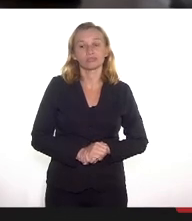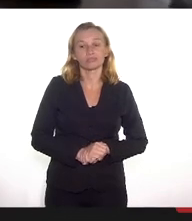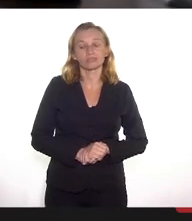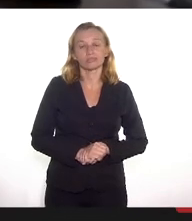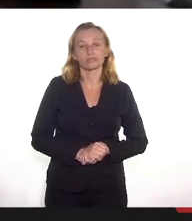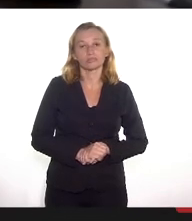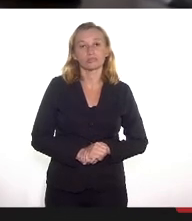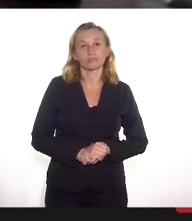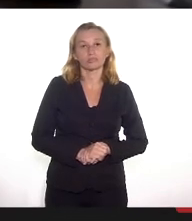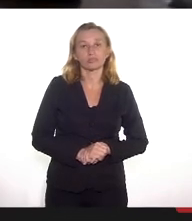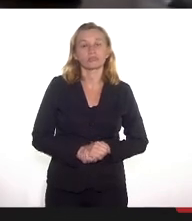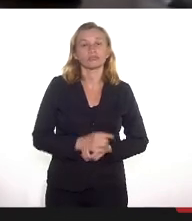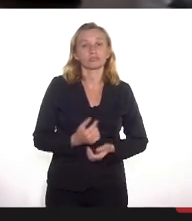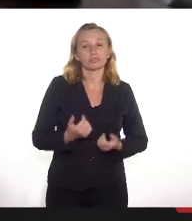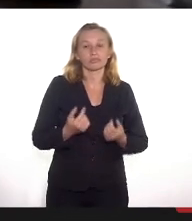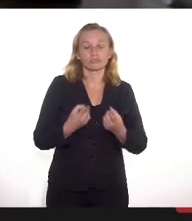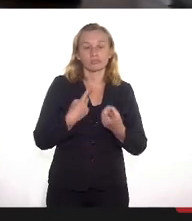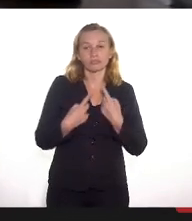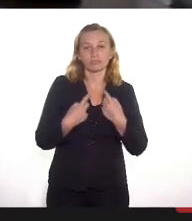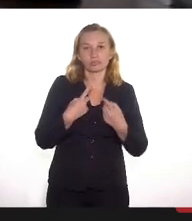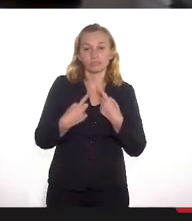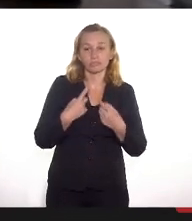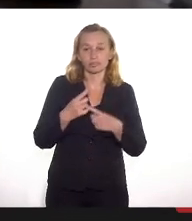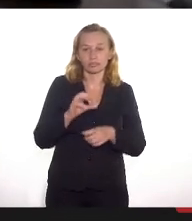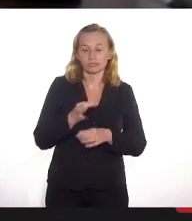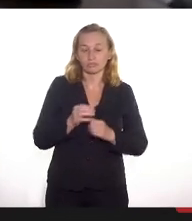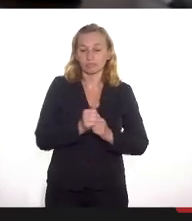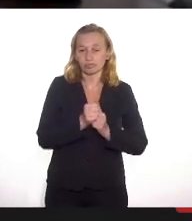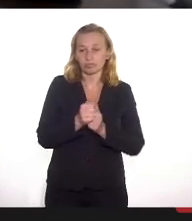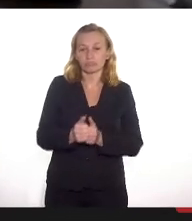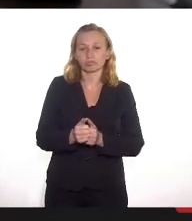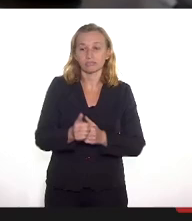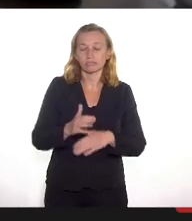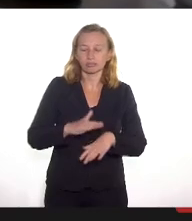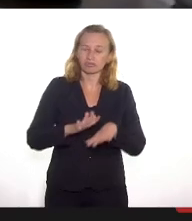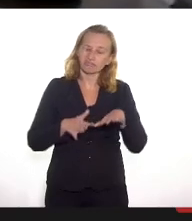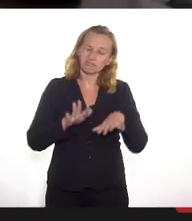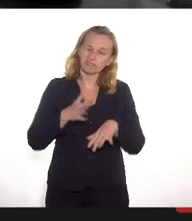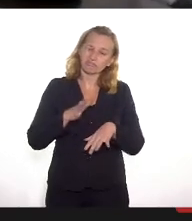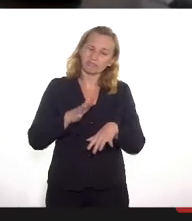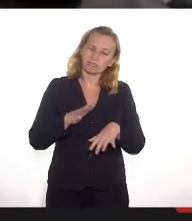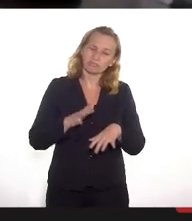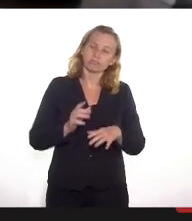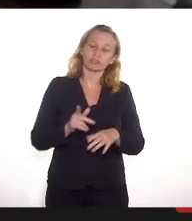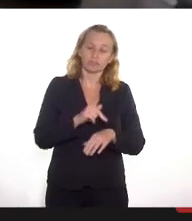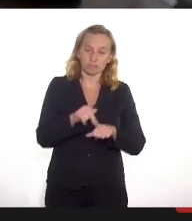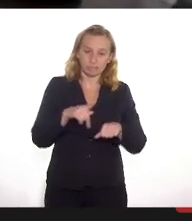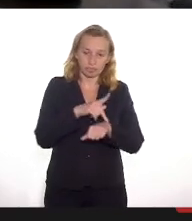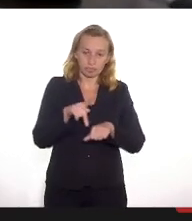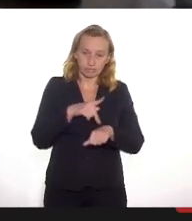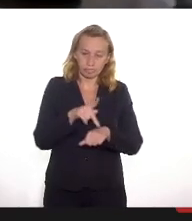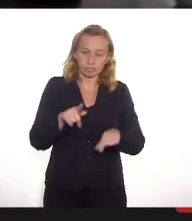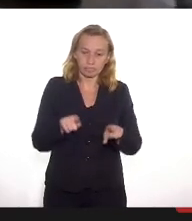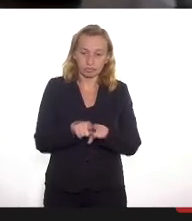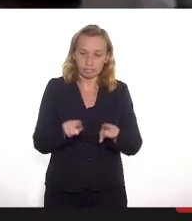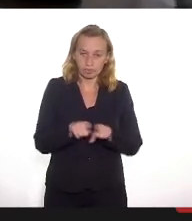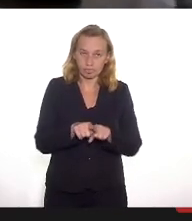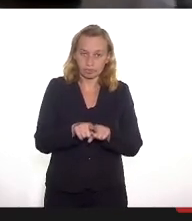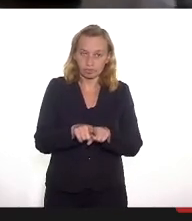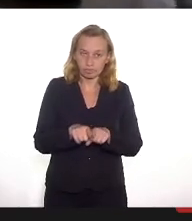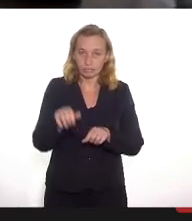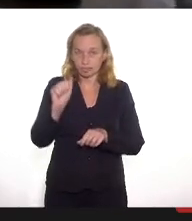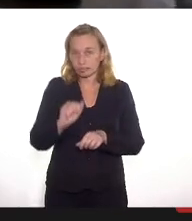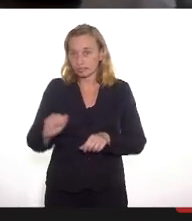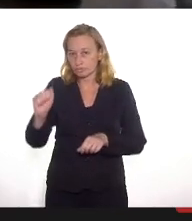foram nome da gente fazer essa discussão na cozinha que seguir mais ou menos o que o país e põe também um Plate da